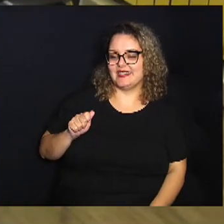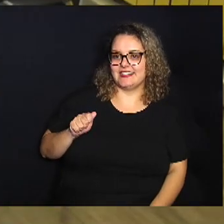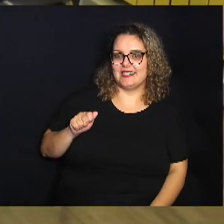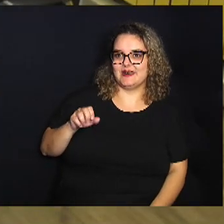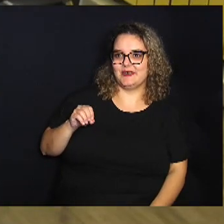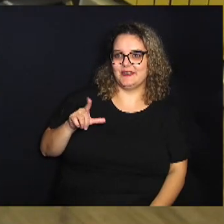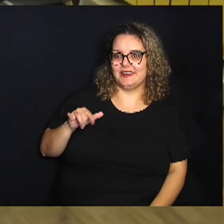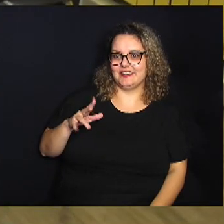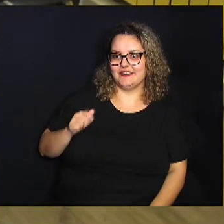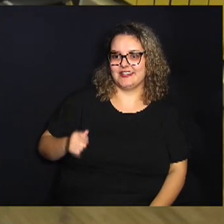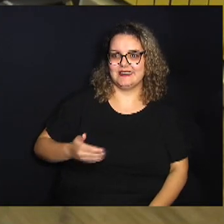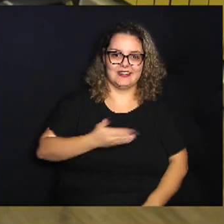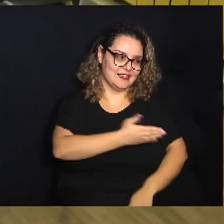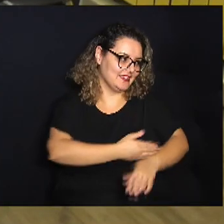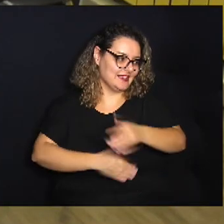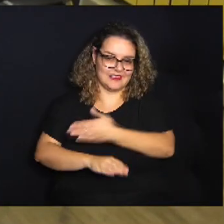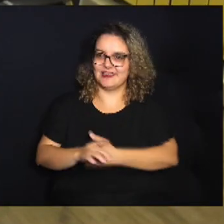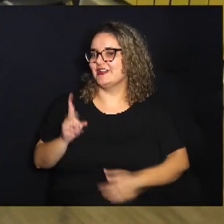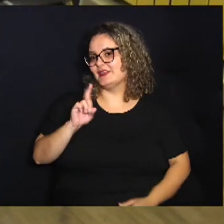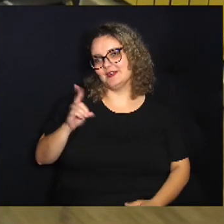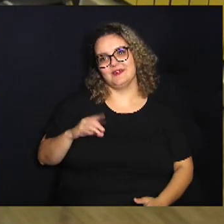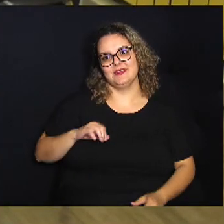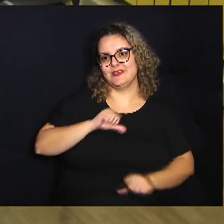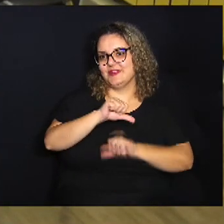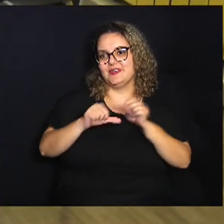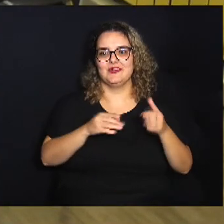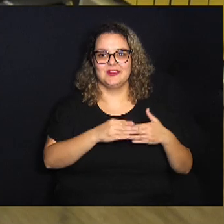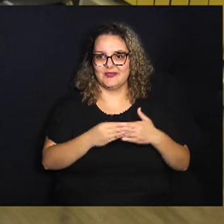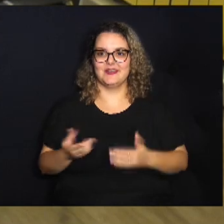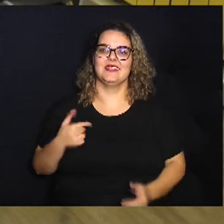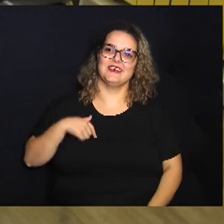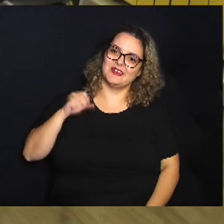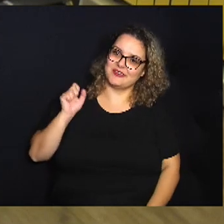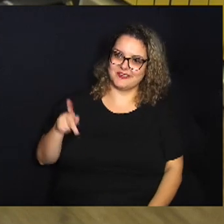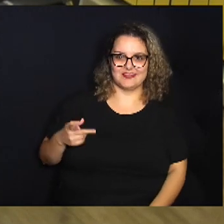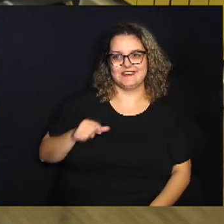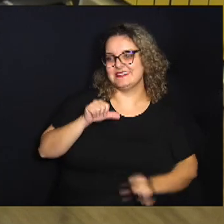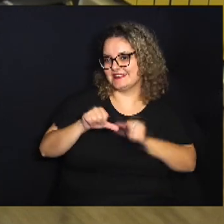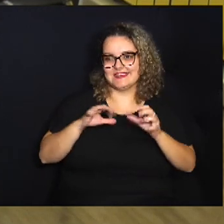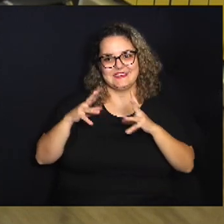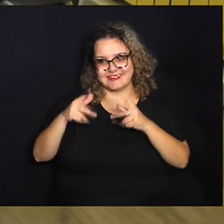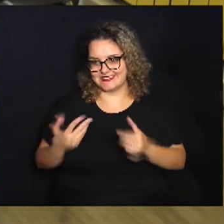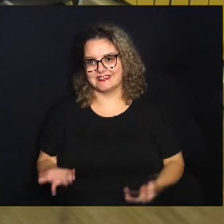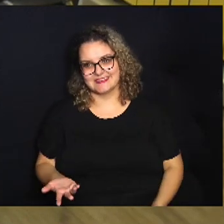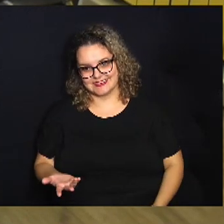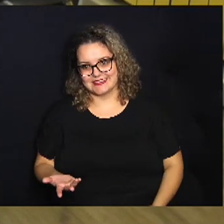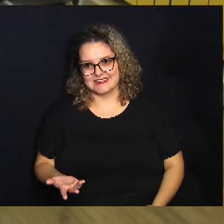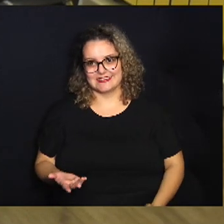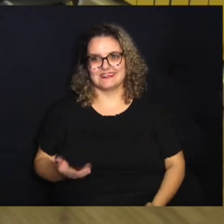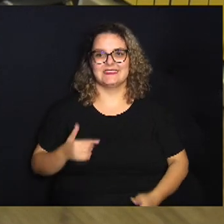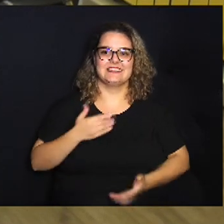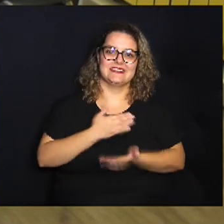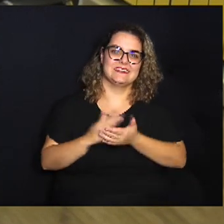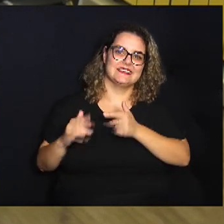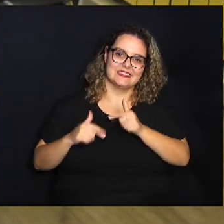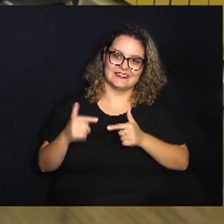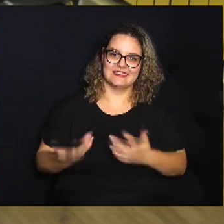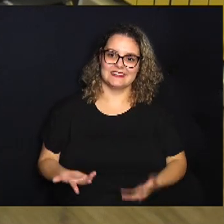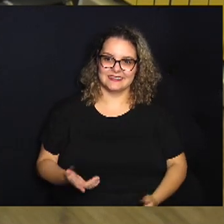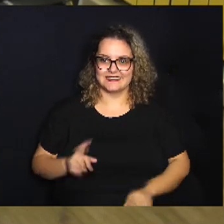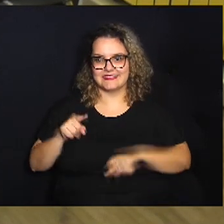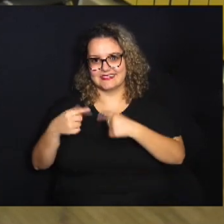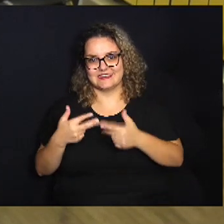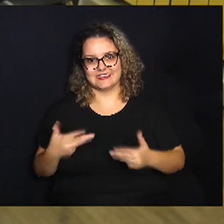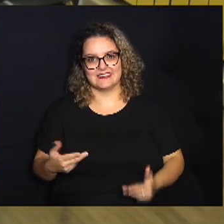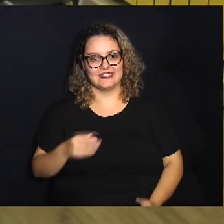junto? Não vou, daí ela trocou de guia, eu também aposentei, mudei tudo, né? Comecei a trabalhar com outra coisa.